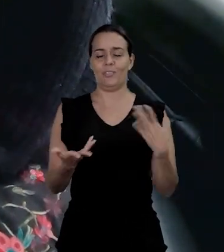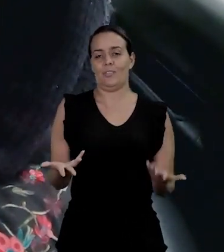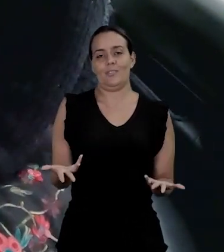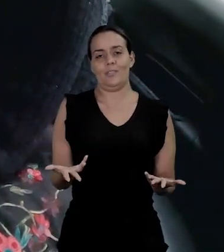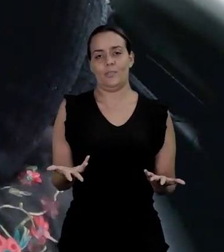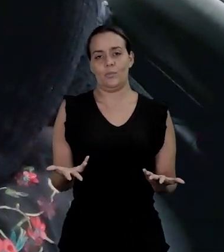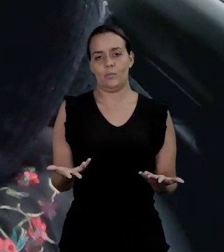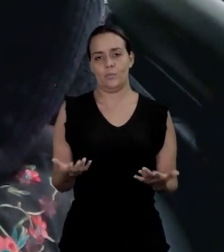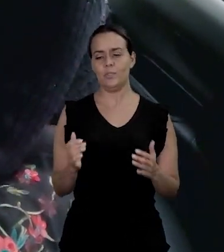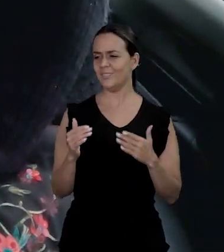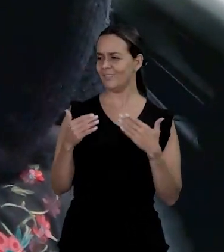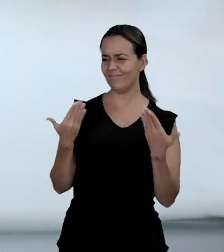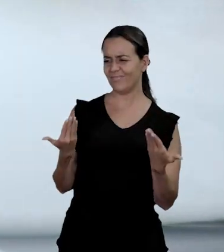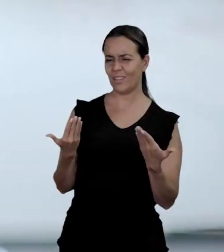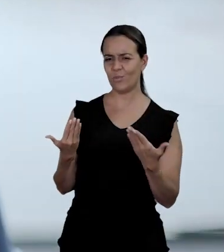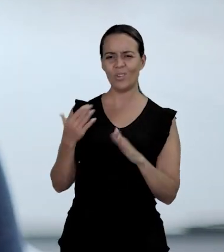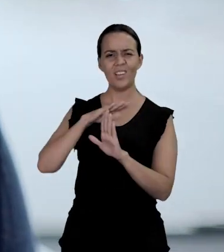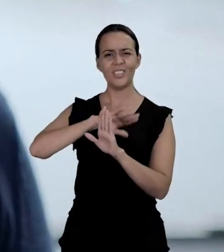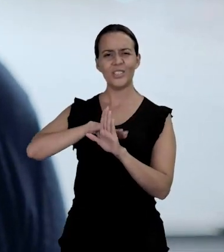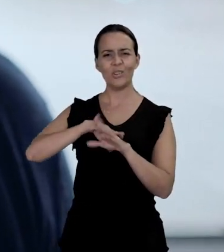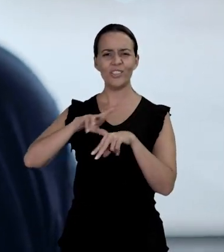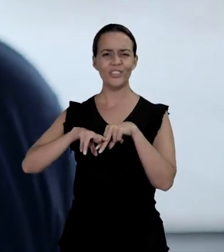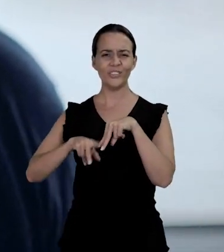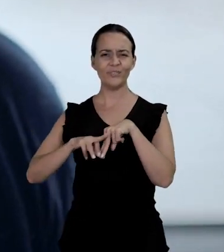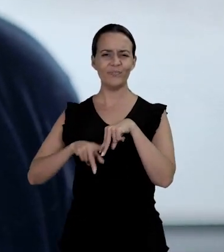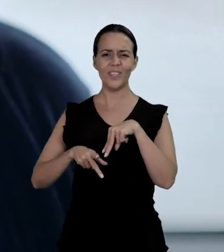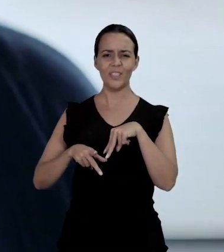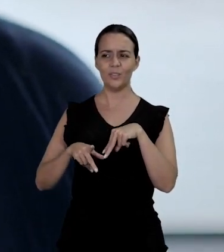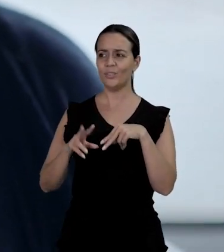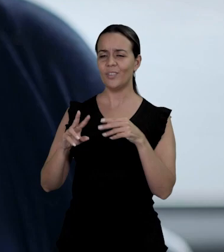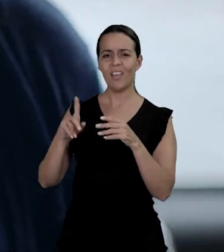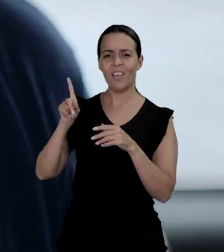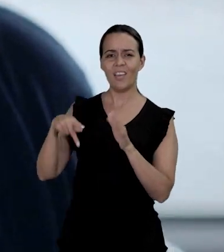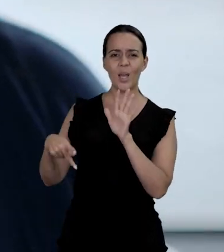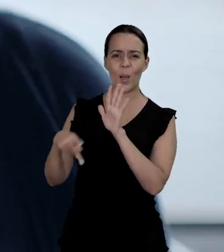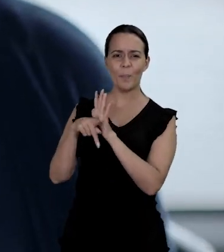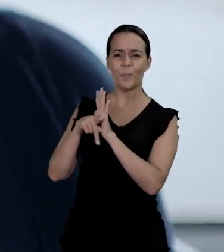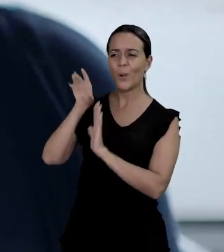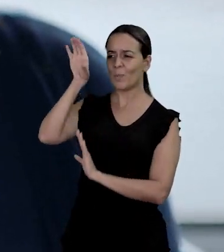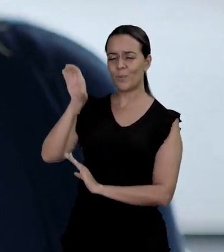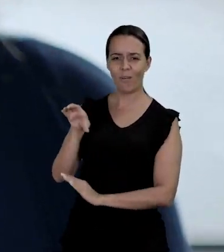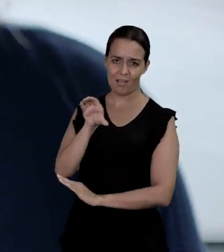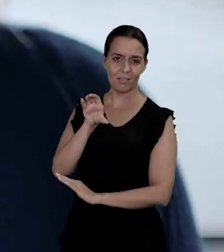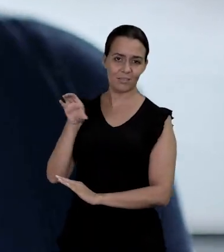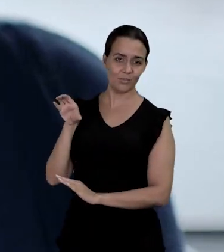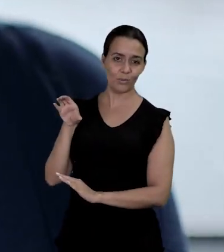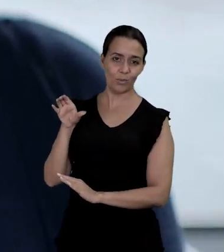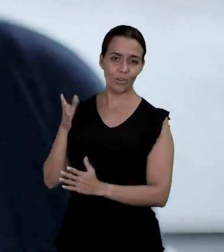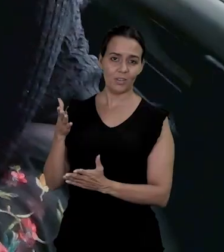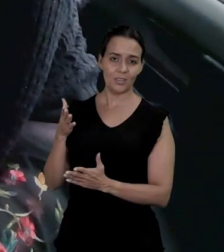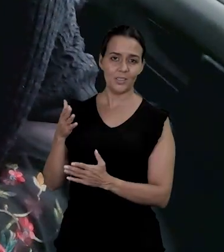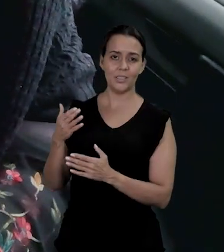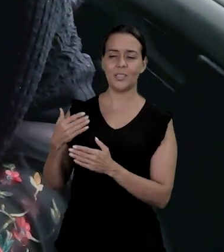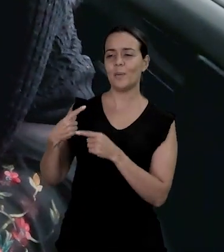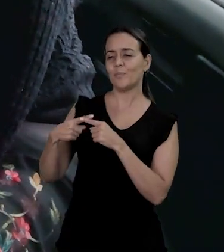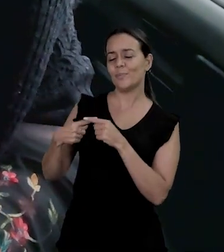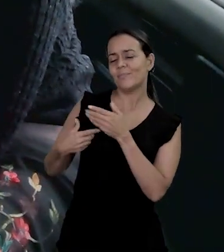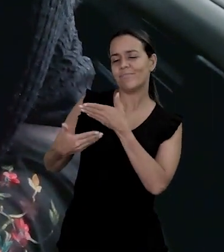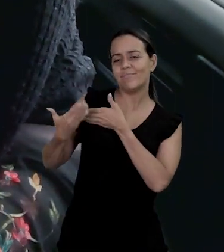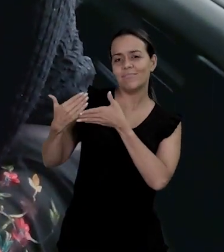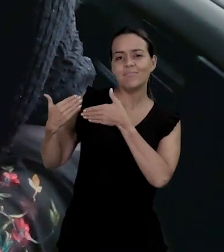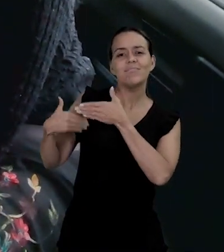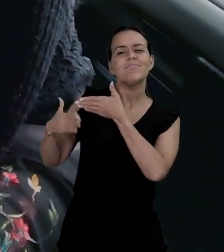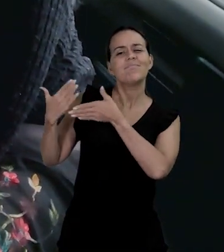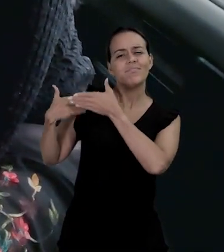gênero porque é ideologia, né? Assim, Essa coisa de ideologia de gênero, na verdade, é católica, né? Isso aí vem de uma